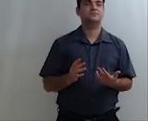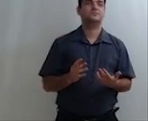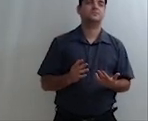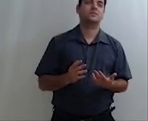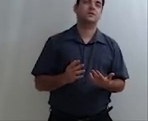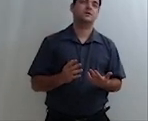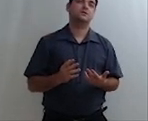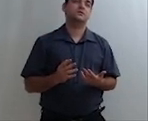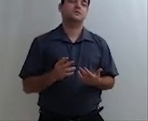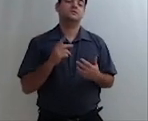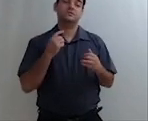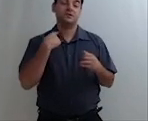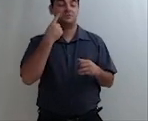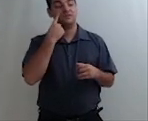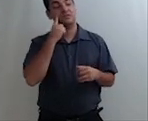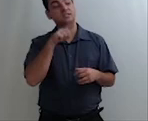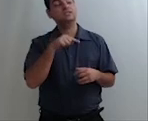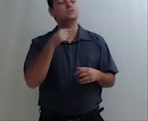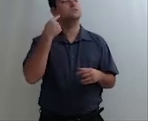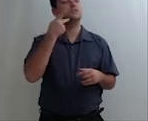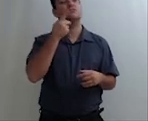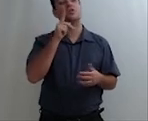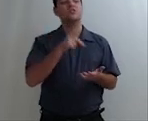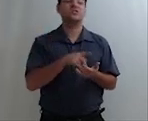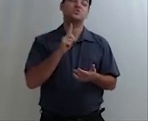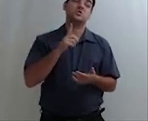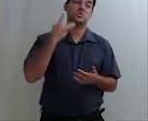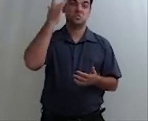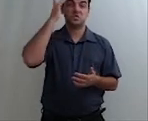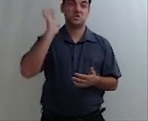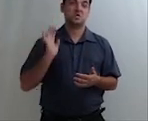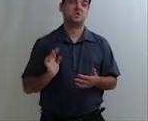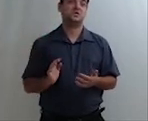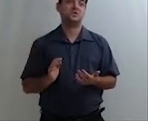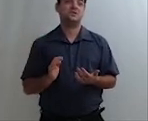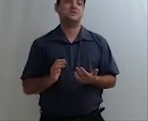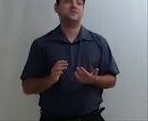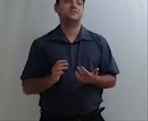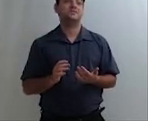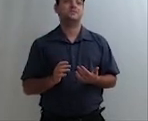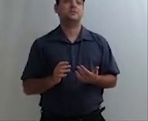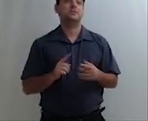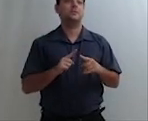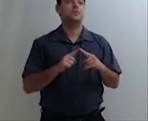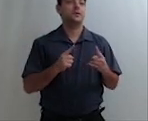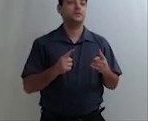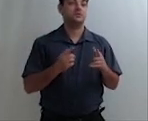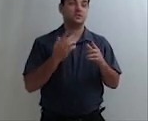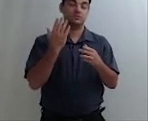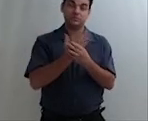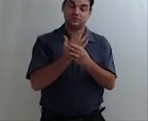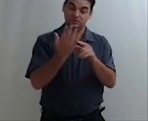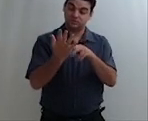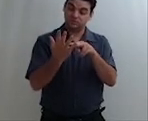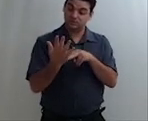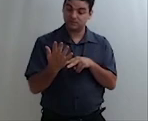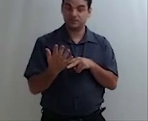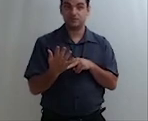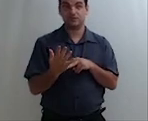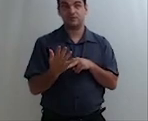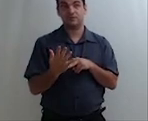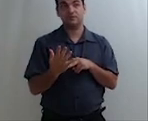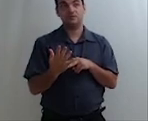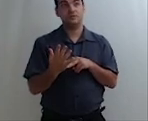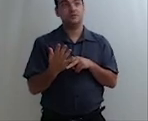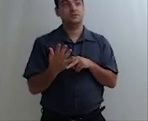disse o advogado da Tribuna mas eh a o parecer oferecido pela colega do